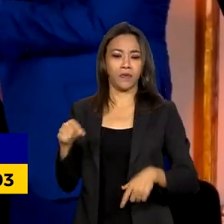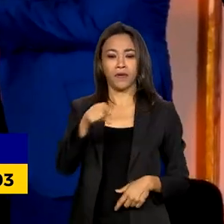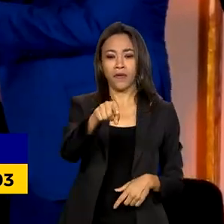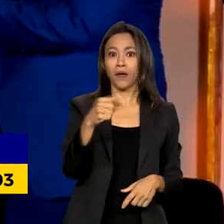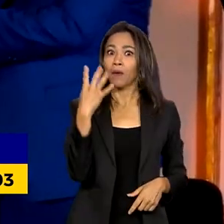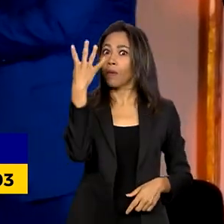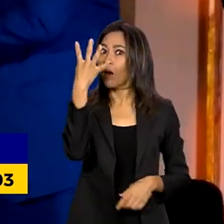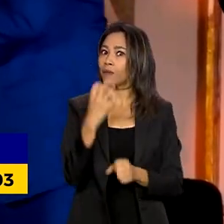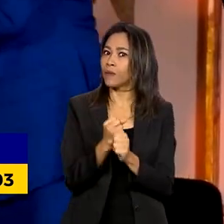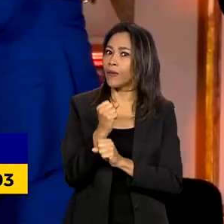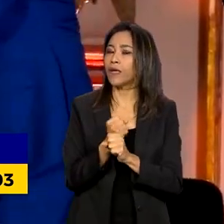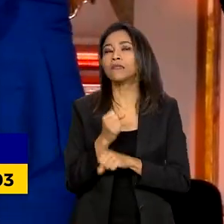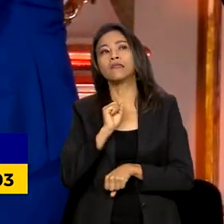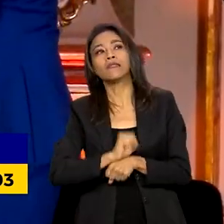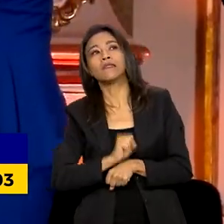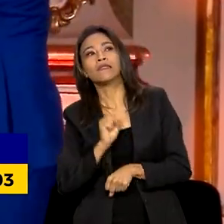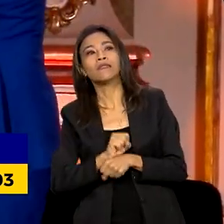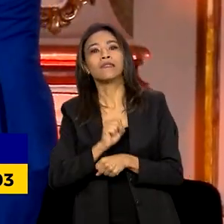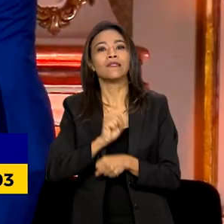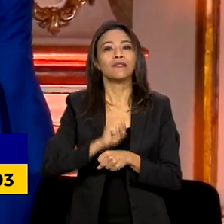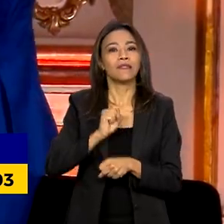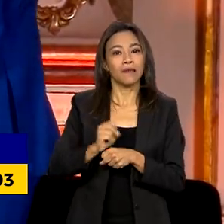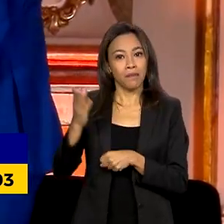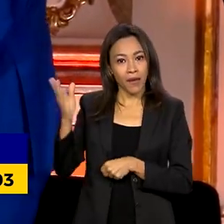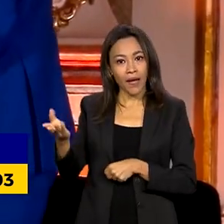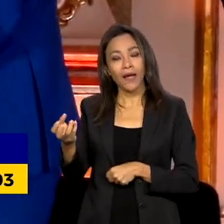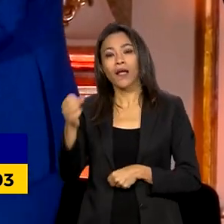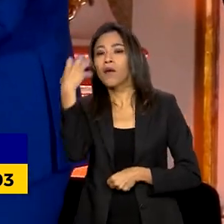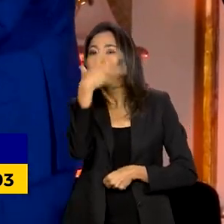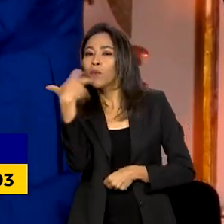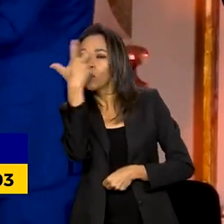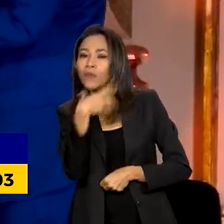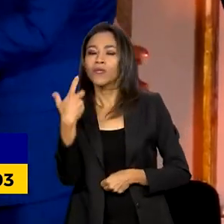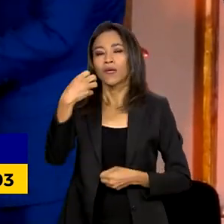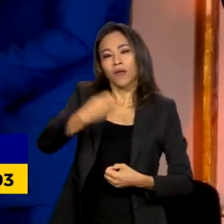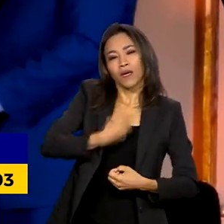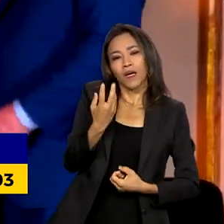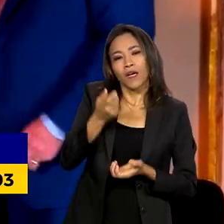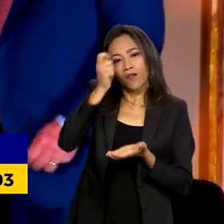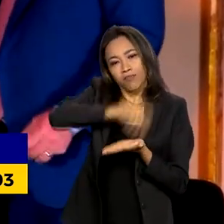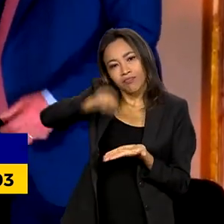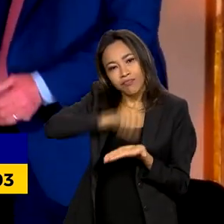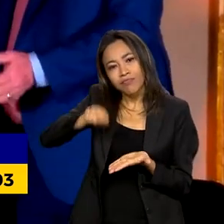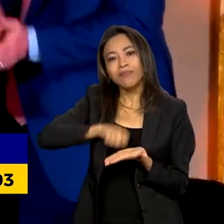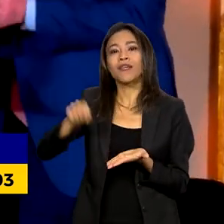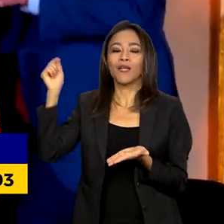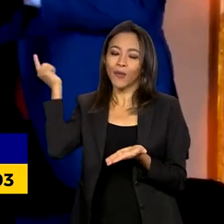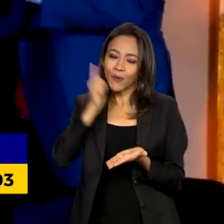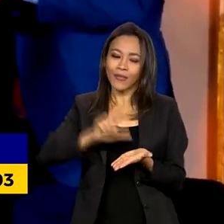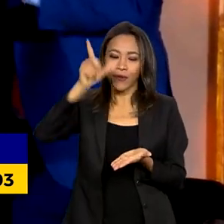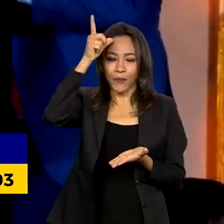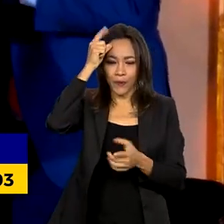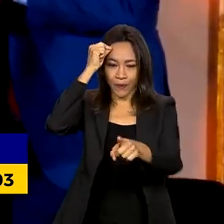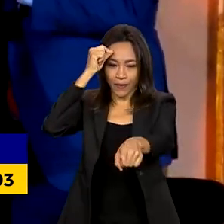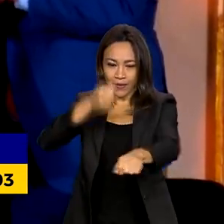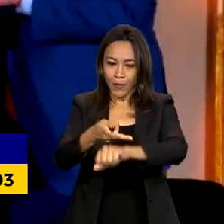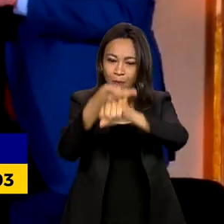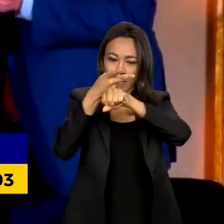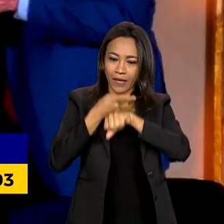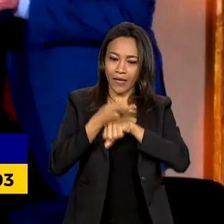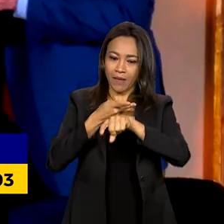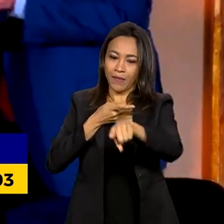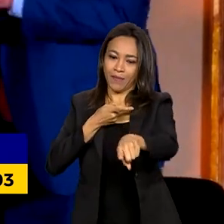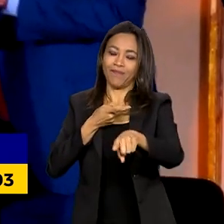de espera para que o cantor, compositor e escritor brasileiro pudesse finalmente receber o Prêmio Camões.